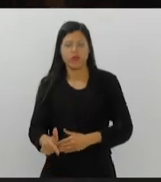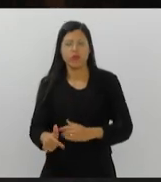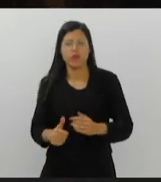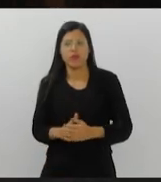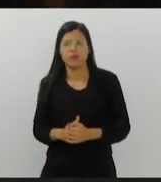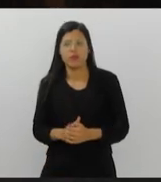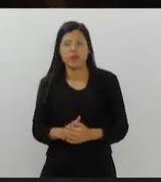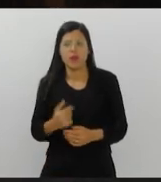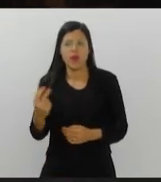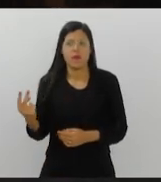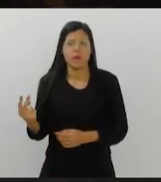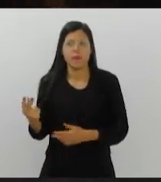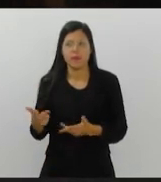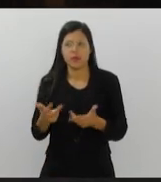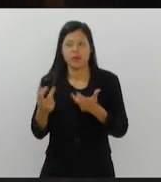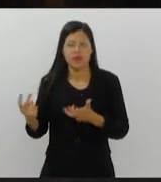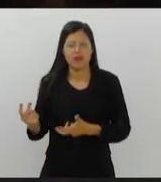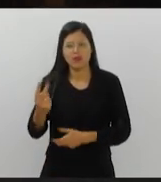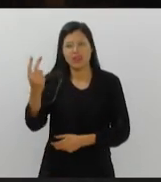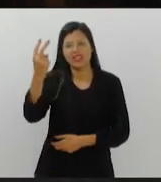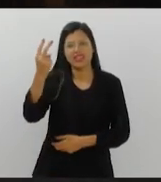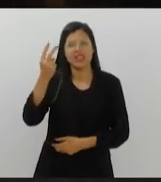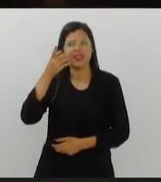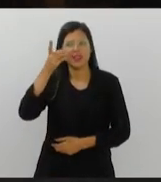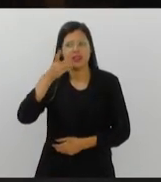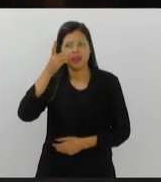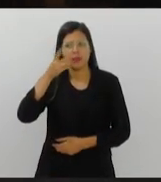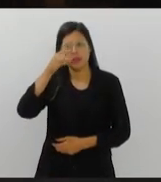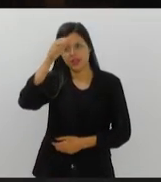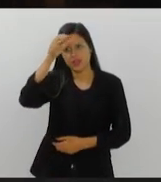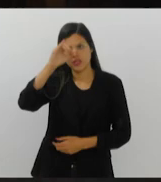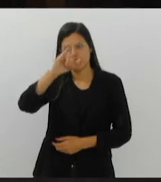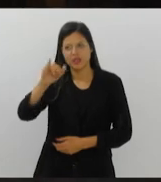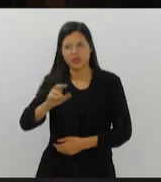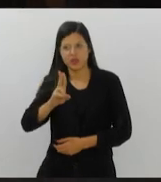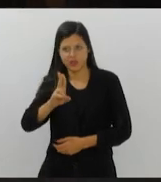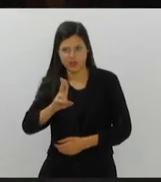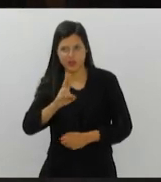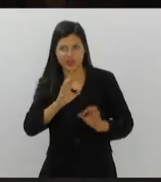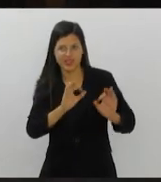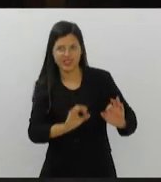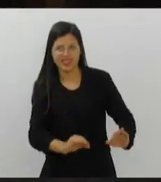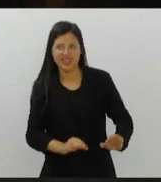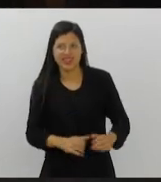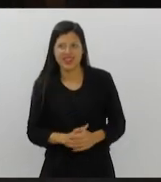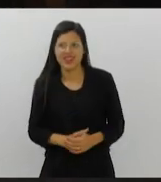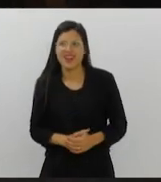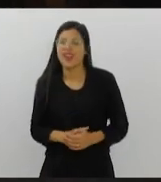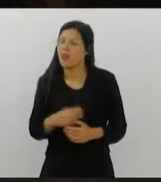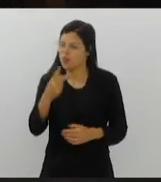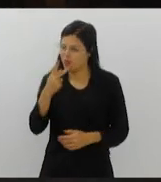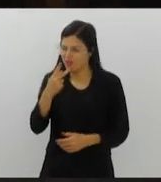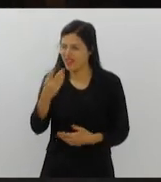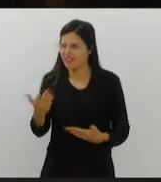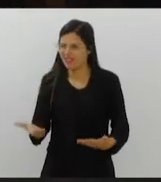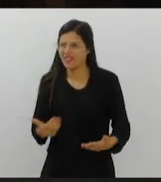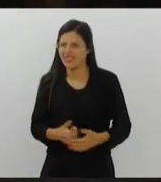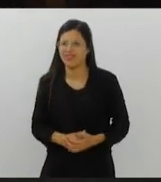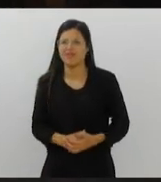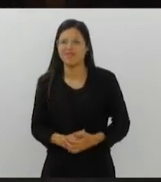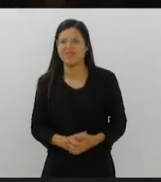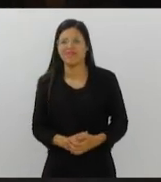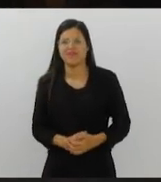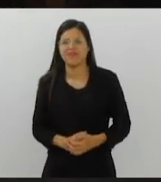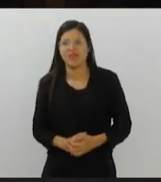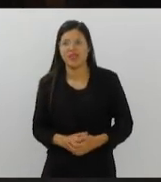valorizada pela deputada Tia Ju. Não é? Estou falando, só estou contando. Então, mais